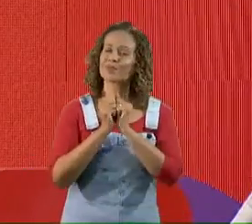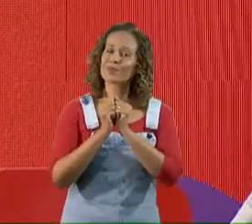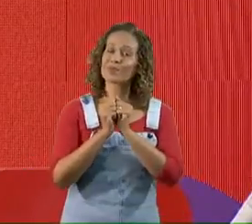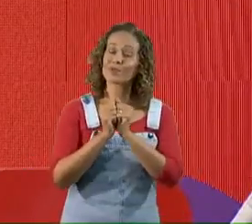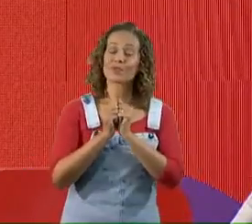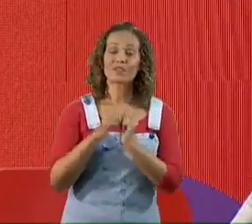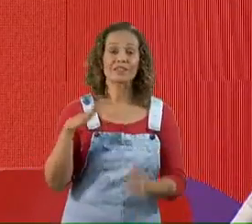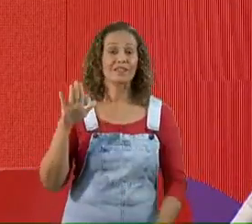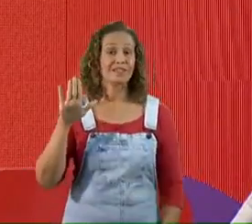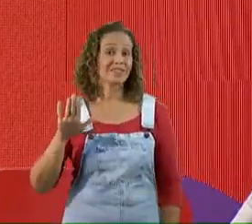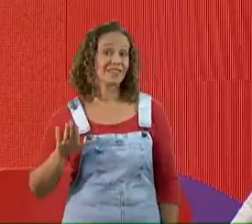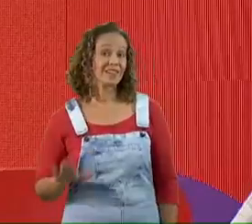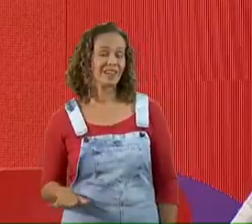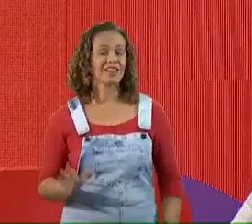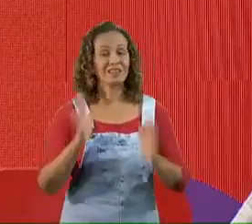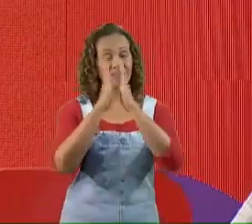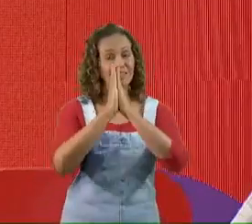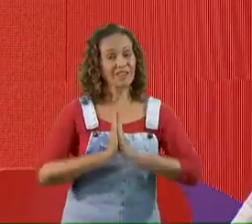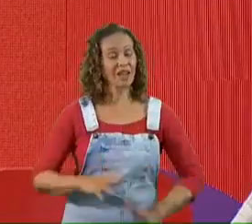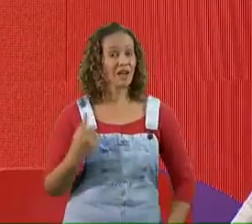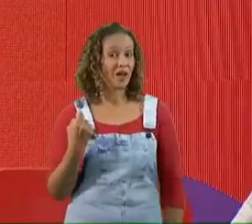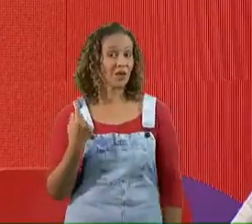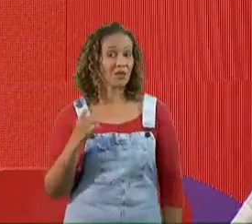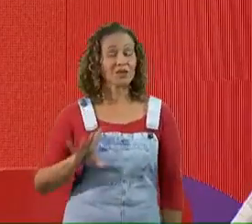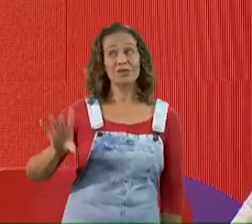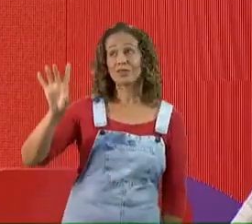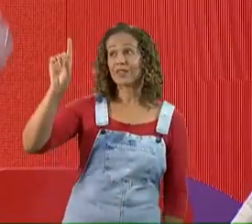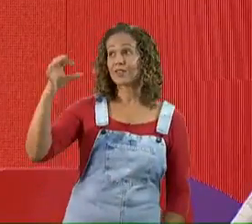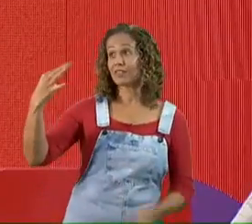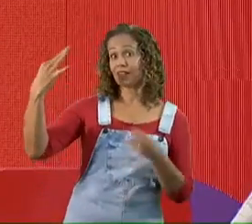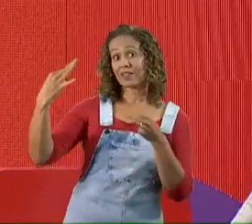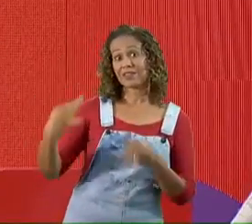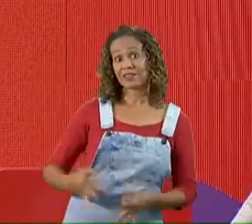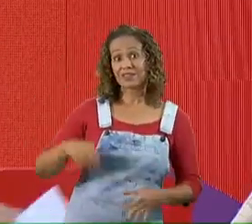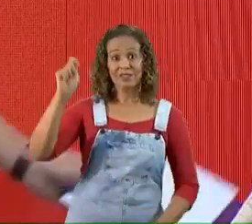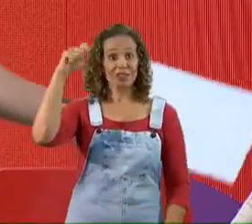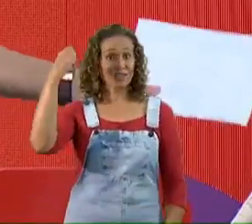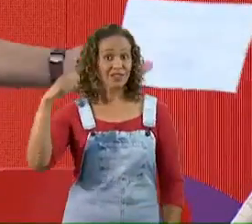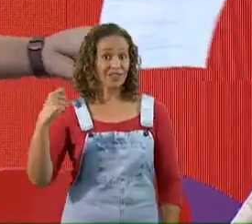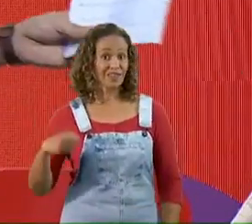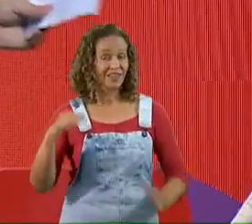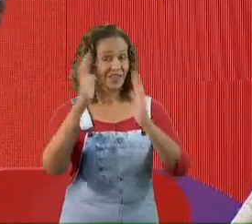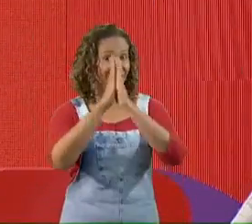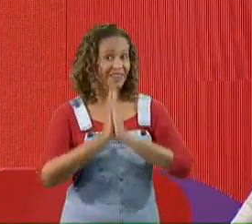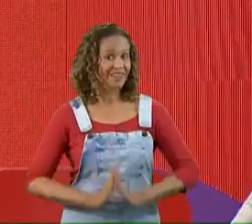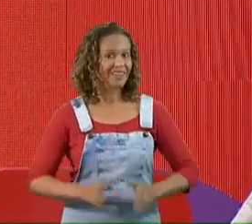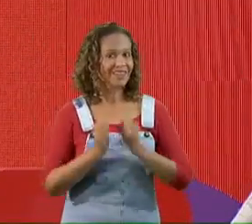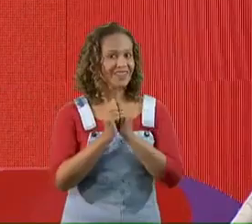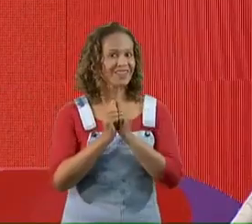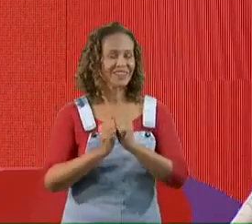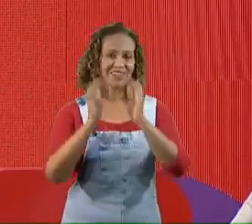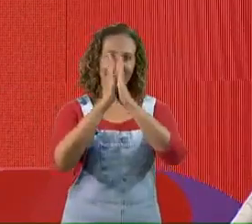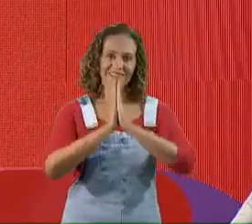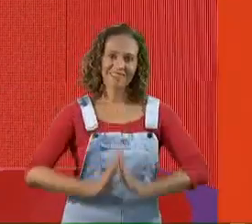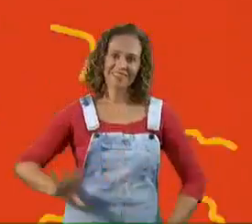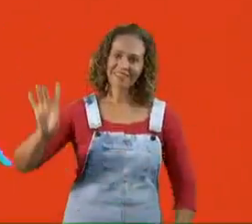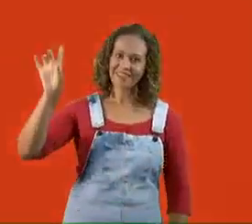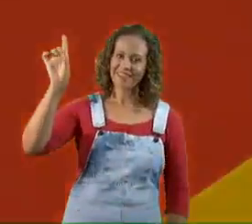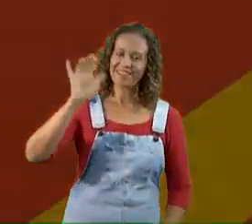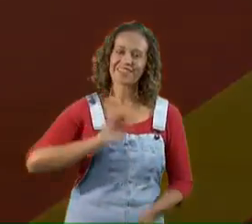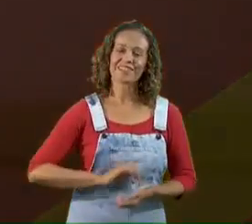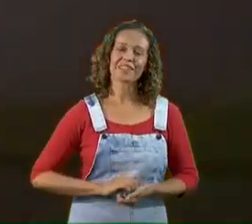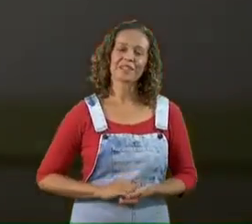nessa tarde adorar o único que é digno de louvor, de honra e de adoração. Vamos juntos adorar o nosso Deus.